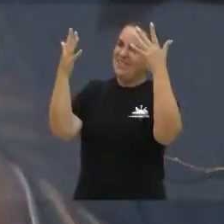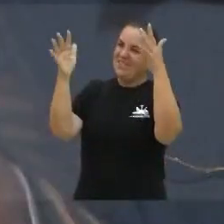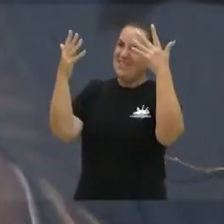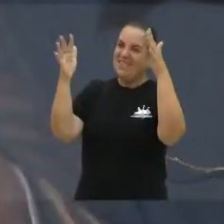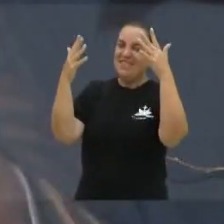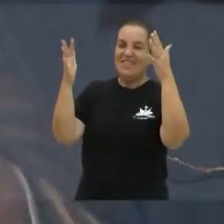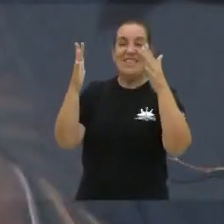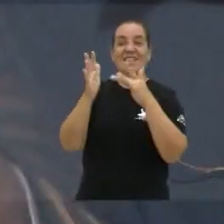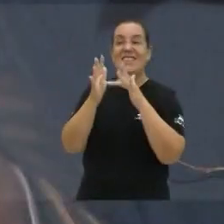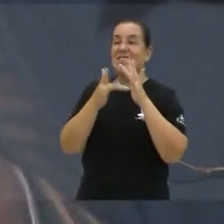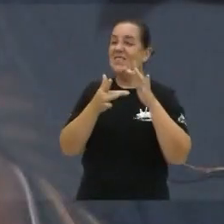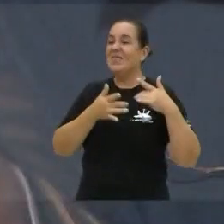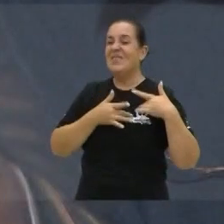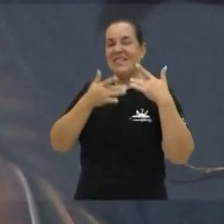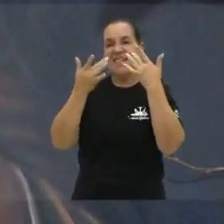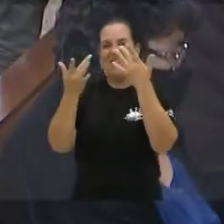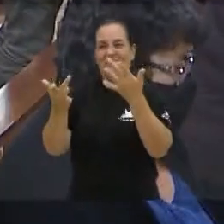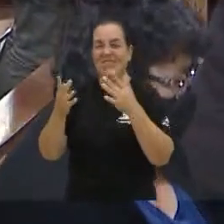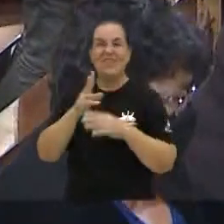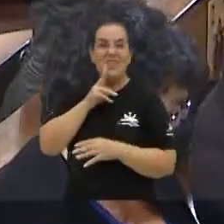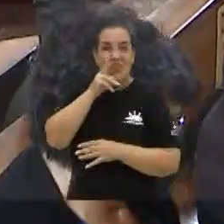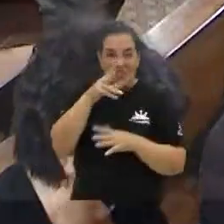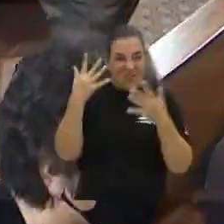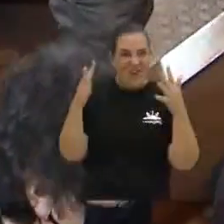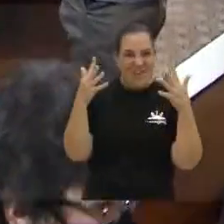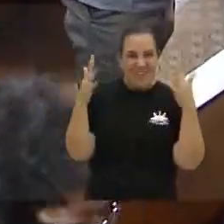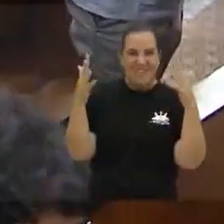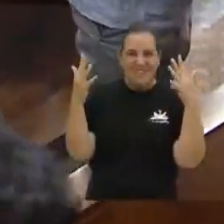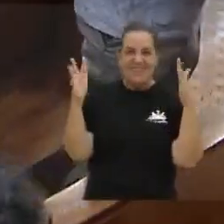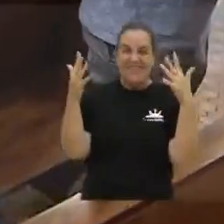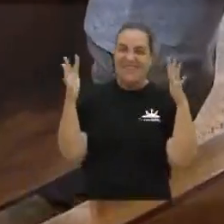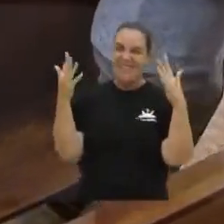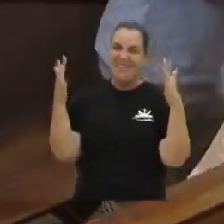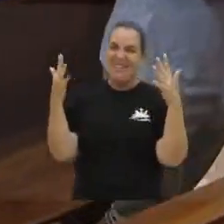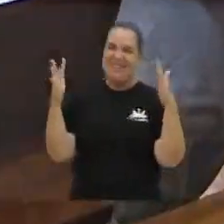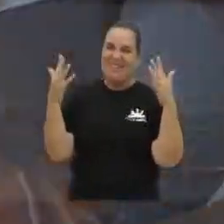Jesus misericordioso, bem forte.